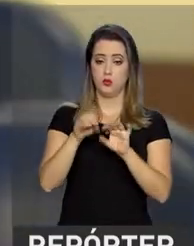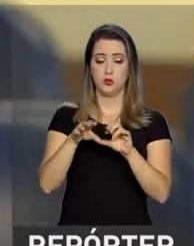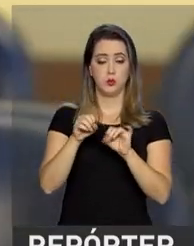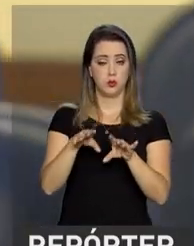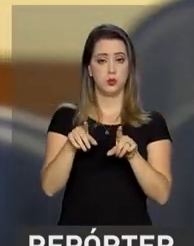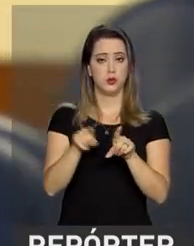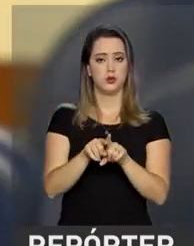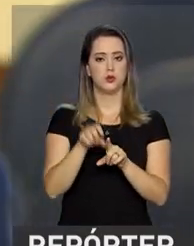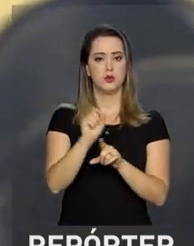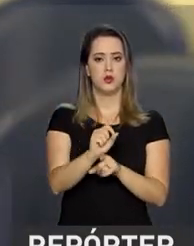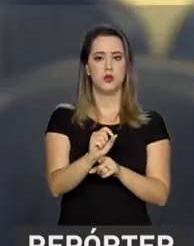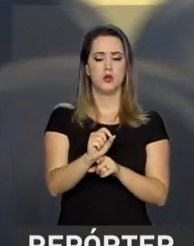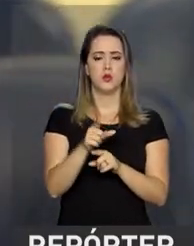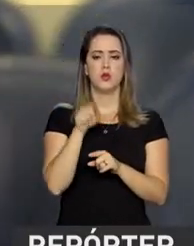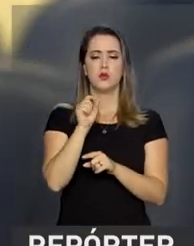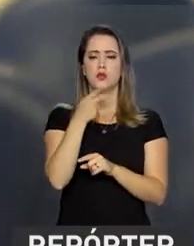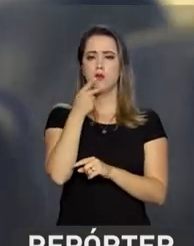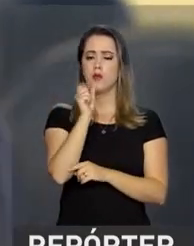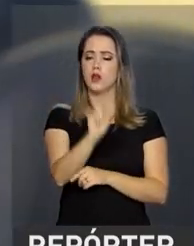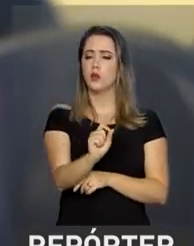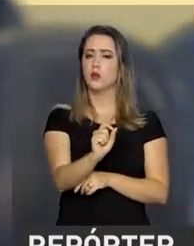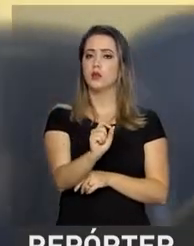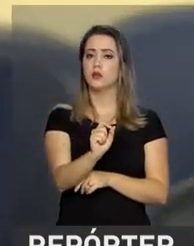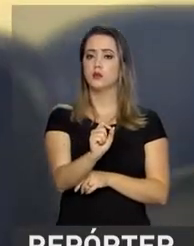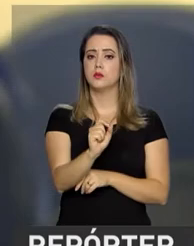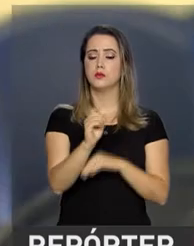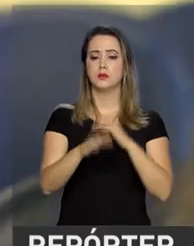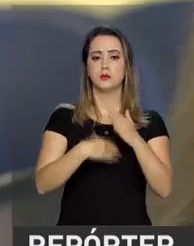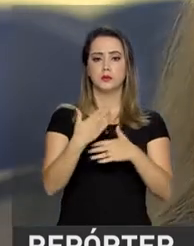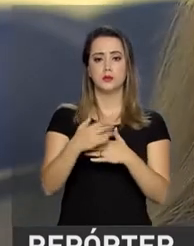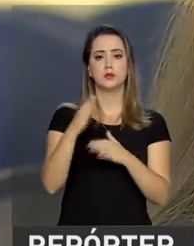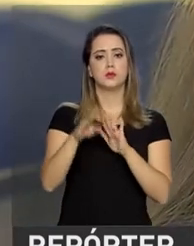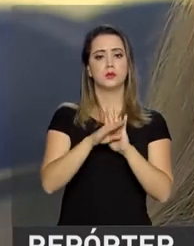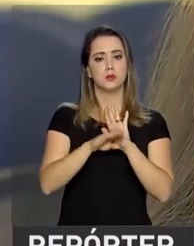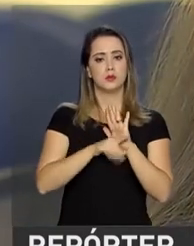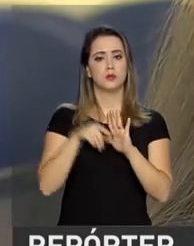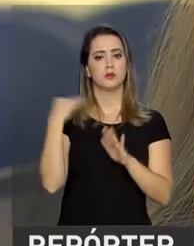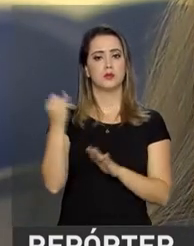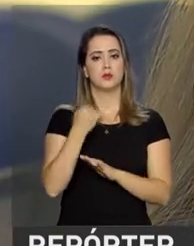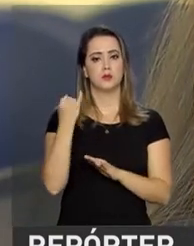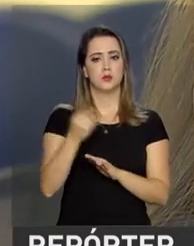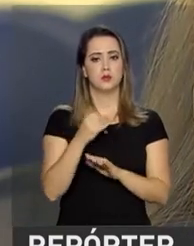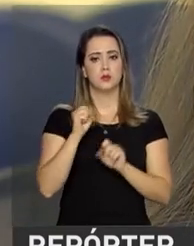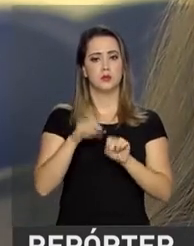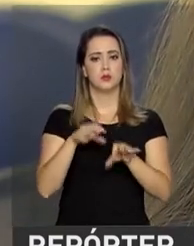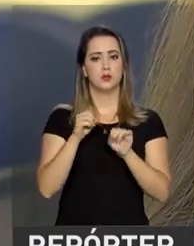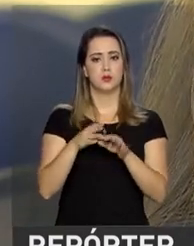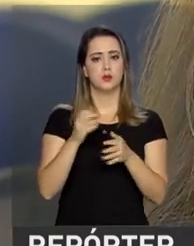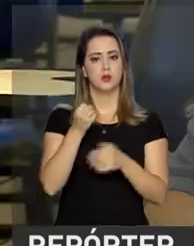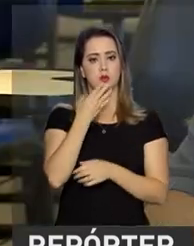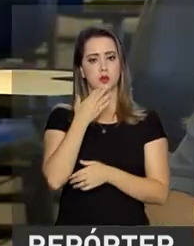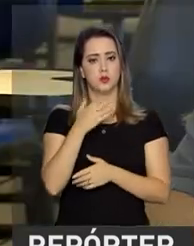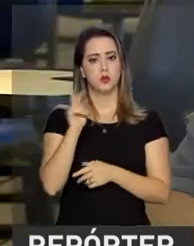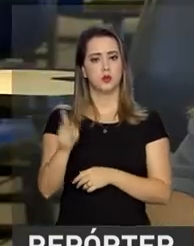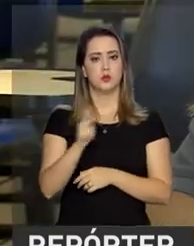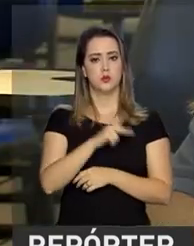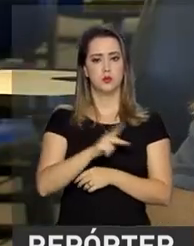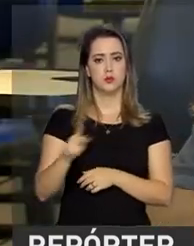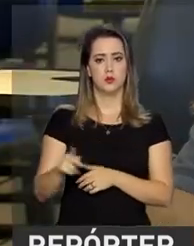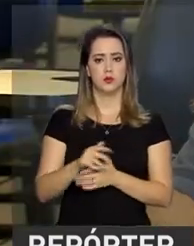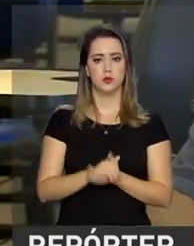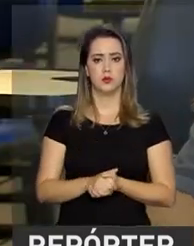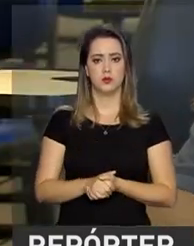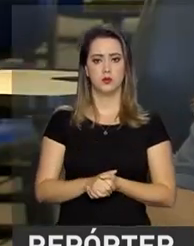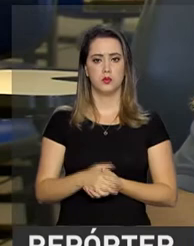centro universitário do Distrito Federal diz que o programa é fundamental para formar bons professores. Ele sai